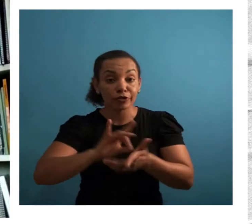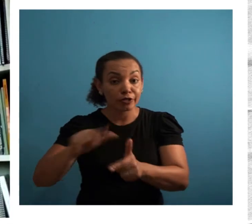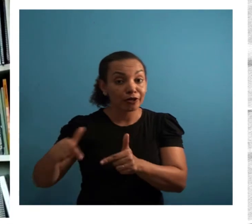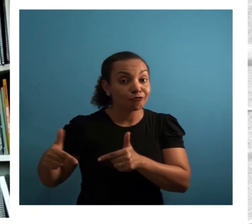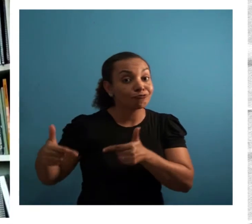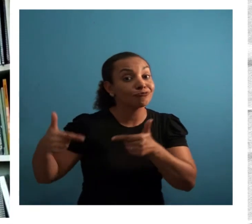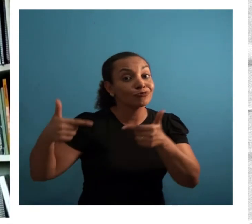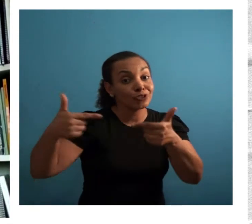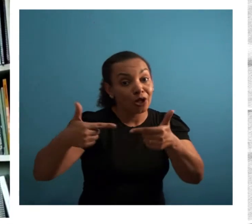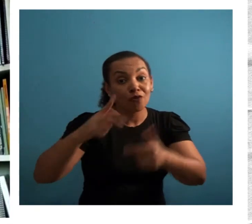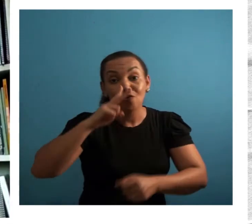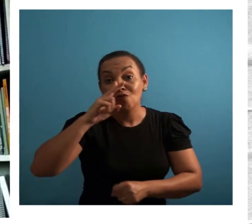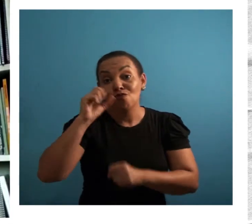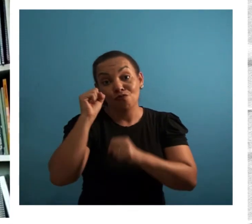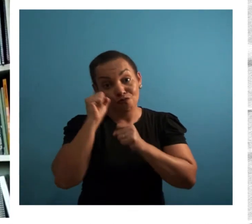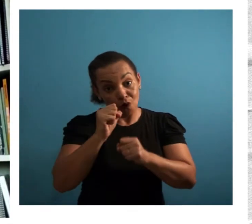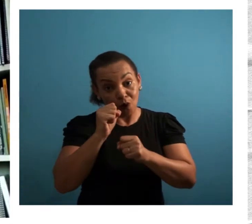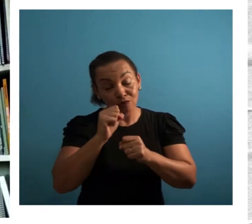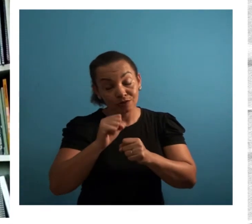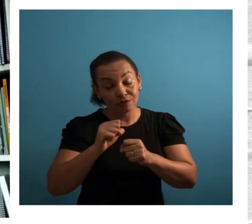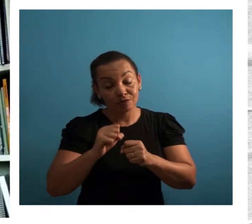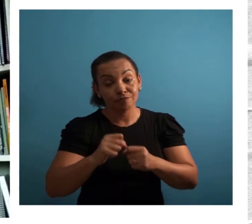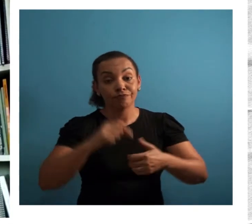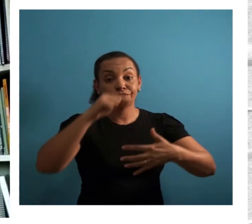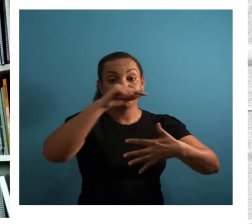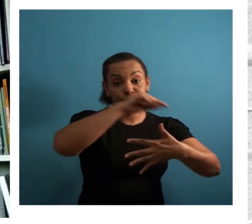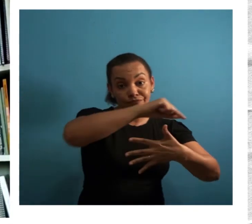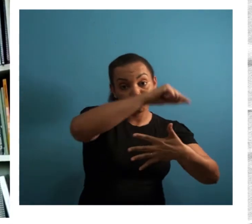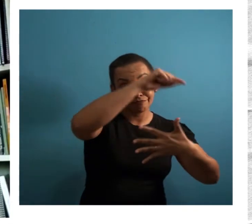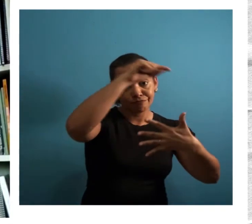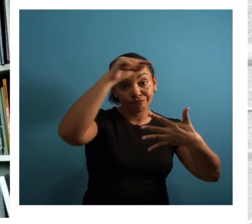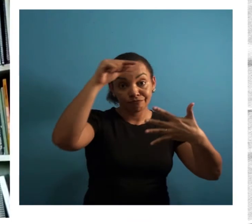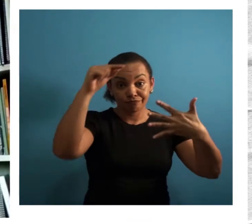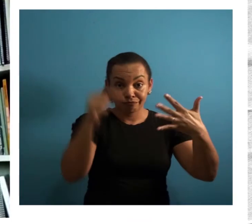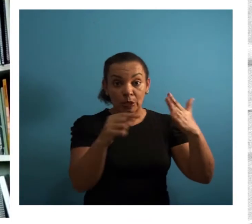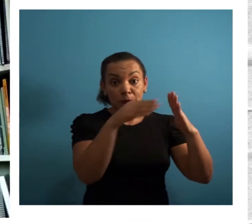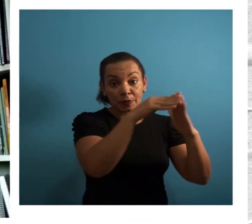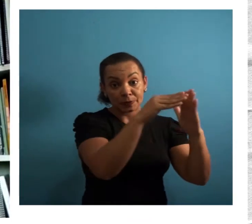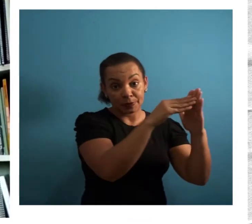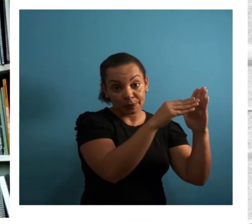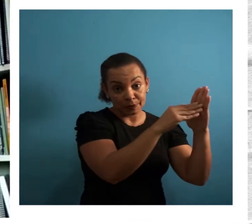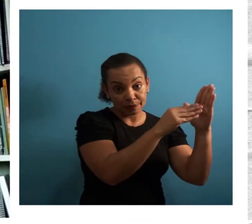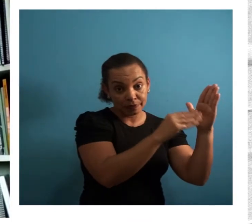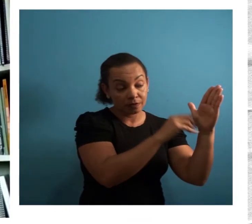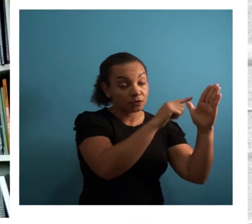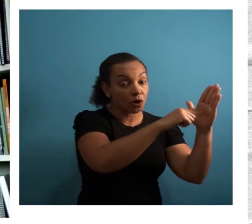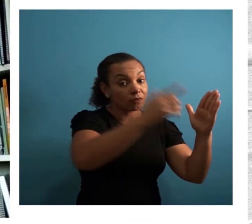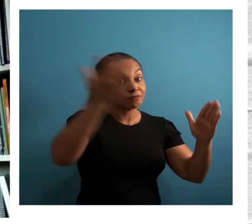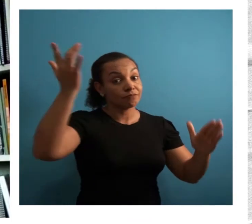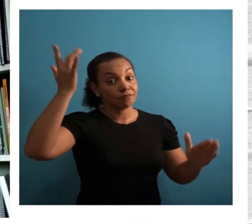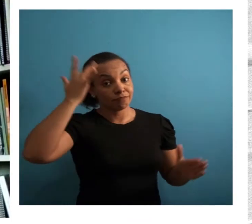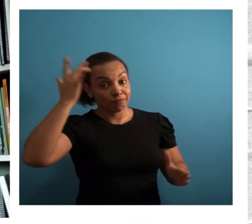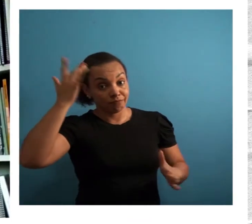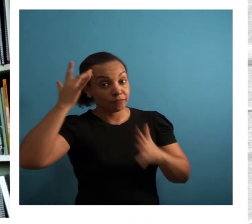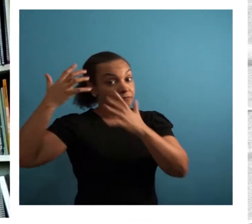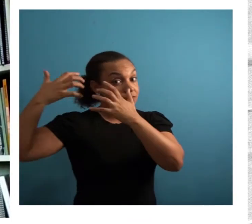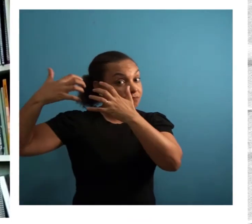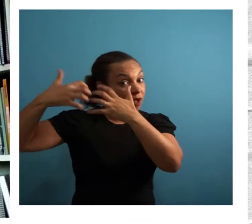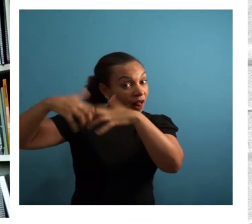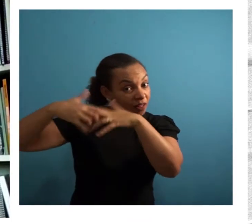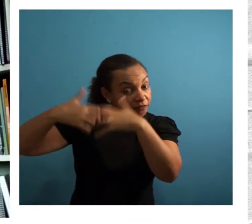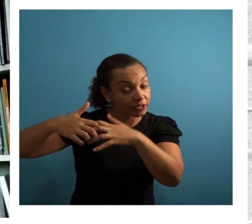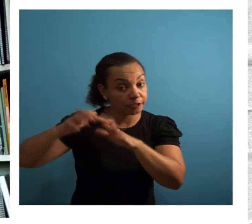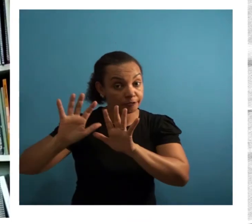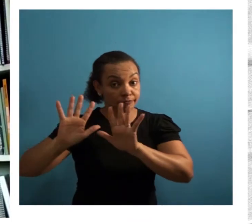acentuados e que quero destacar a vocês como uma forma de contribuição para que reflitamos sobre eles e de